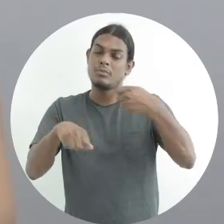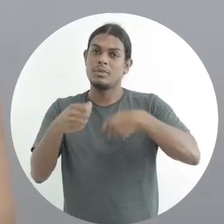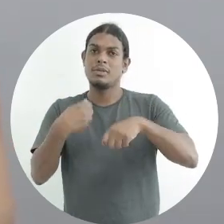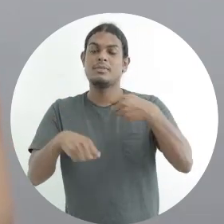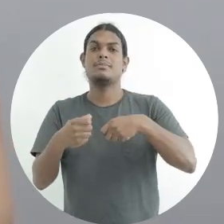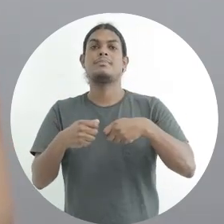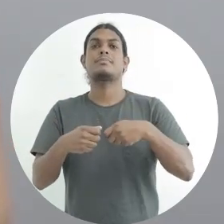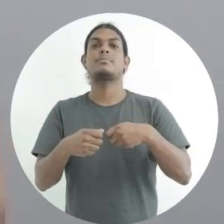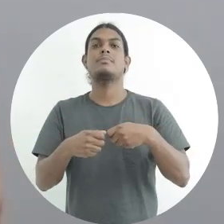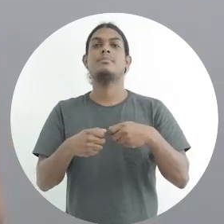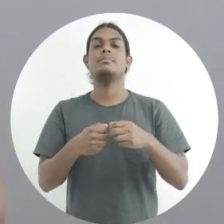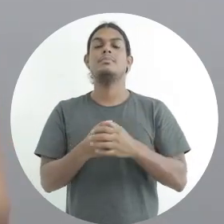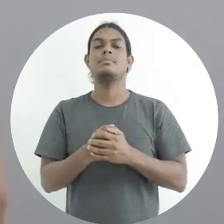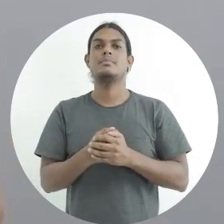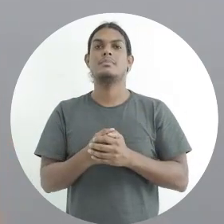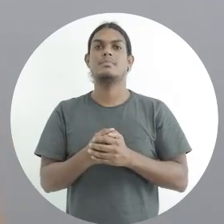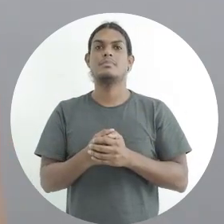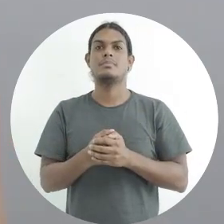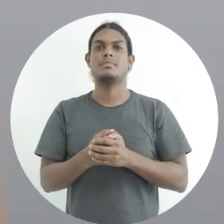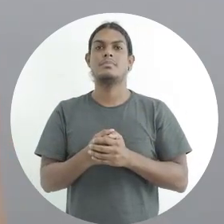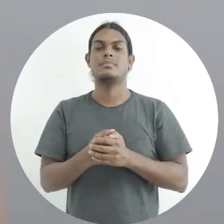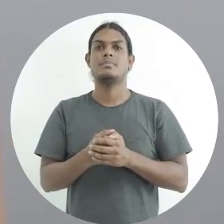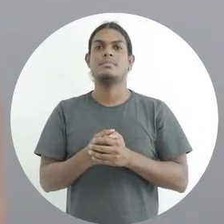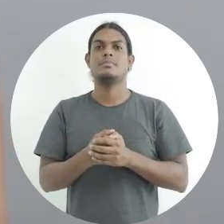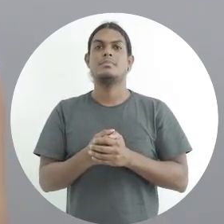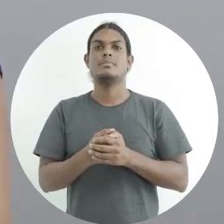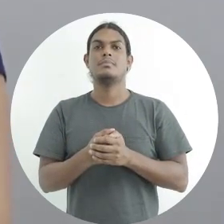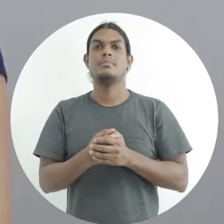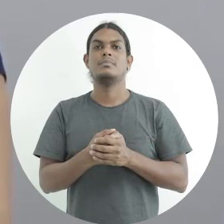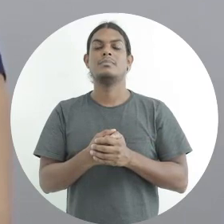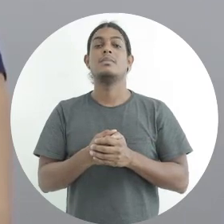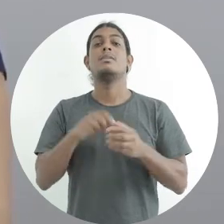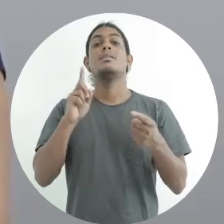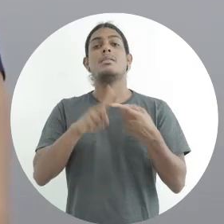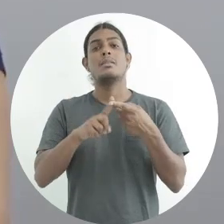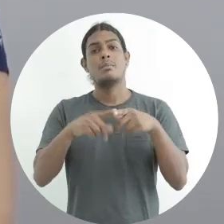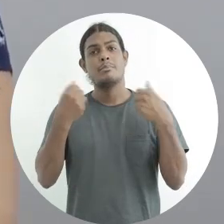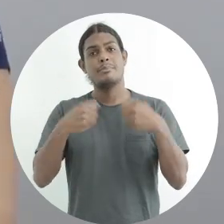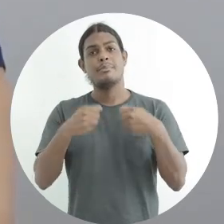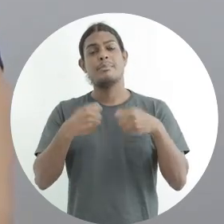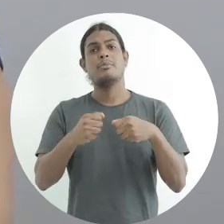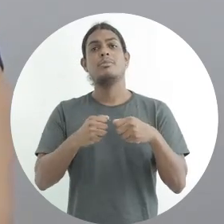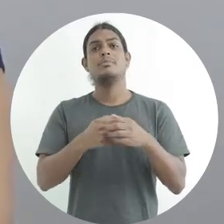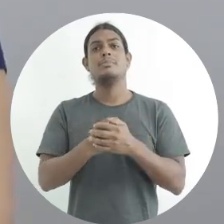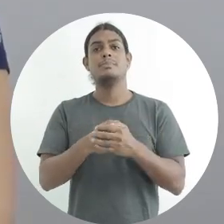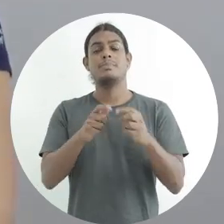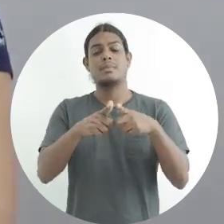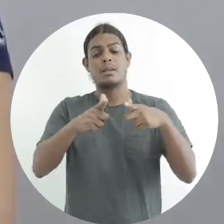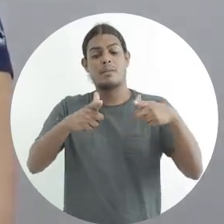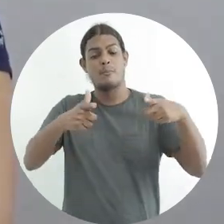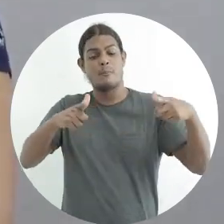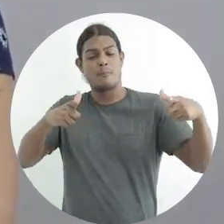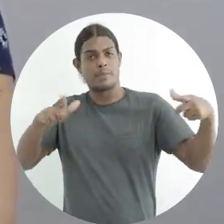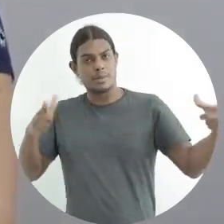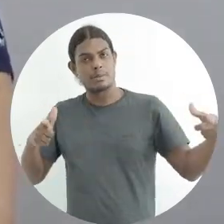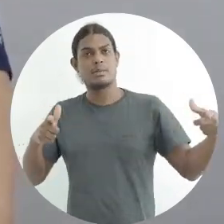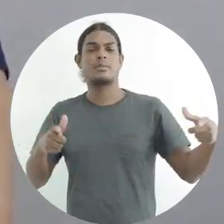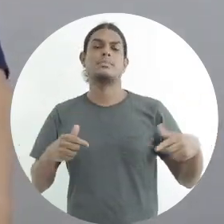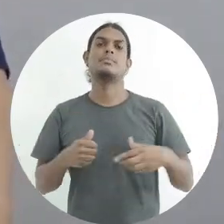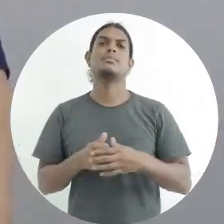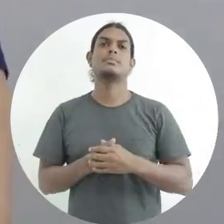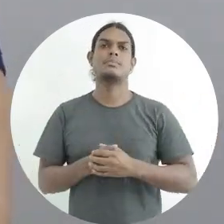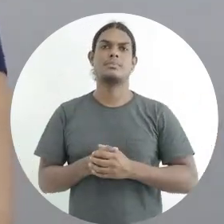moeda da economia, dessa forma, através da tributação, como ele pode jogar de novo a